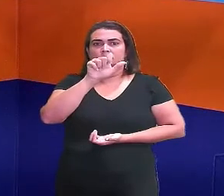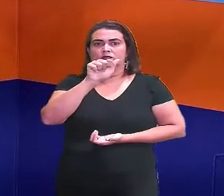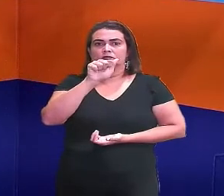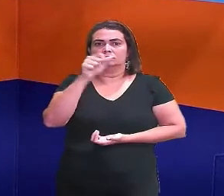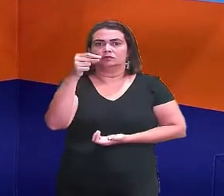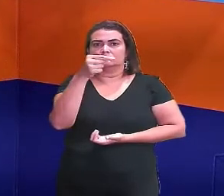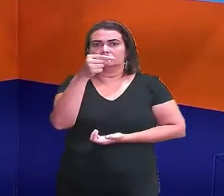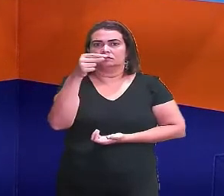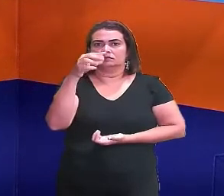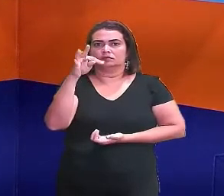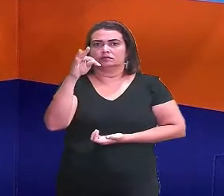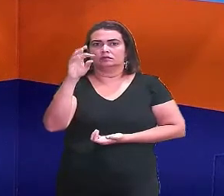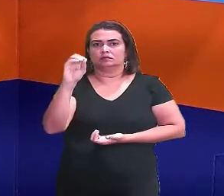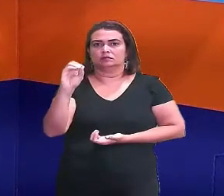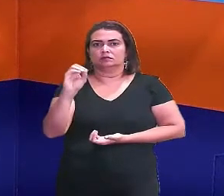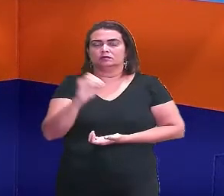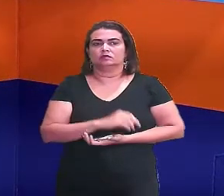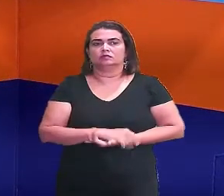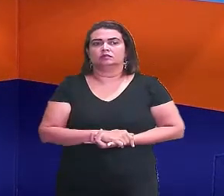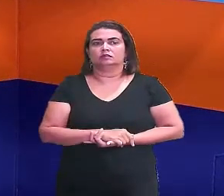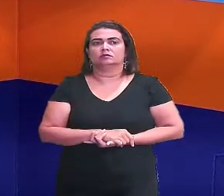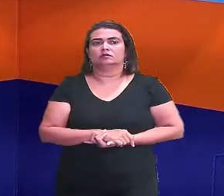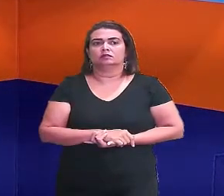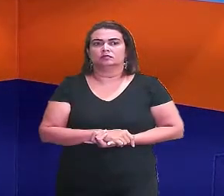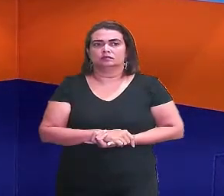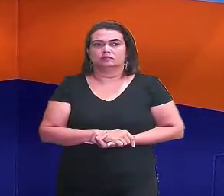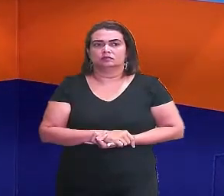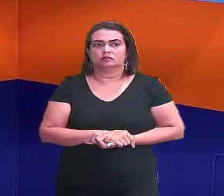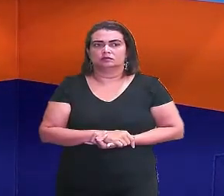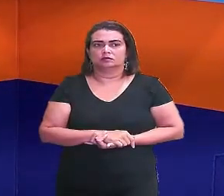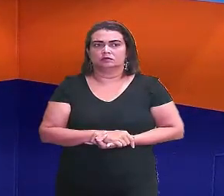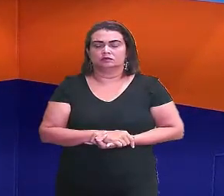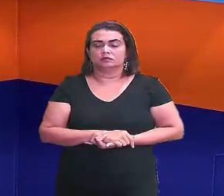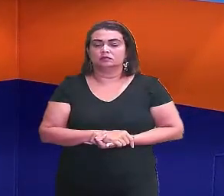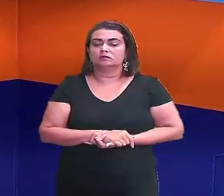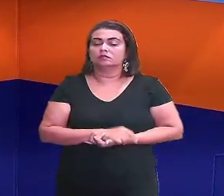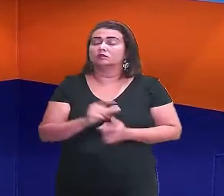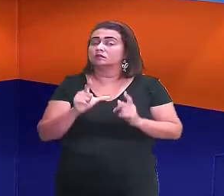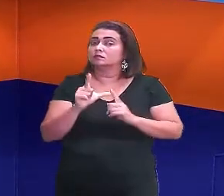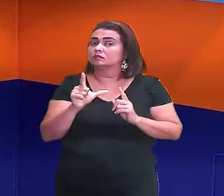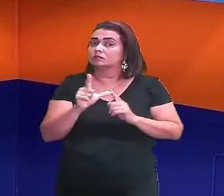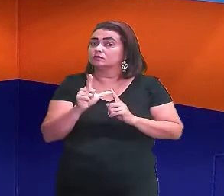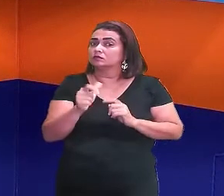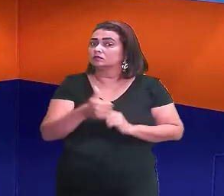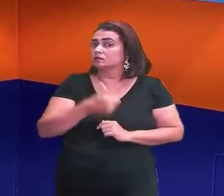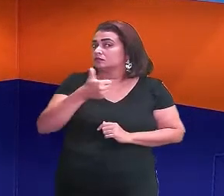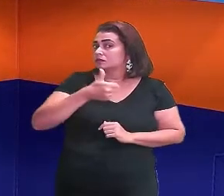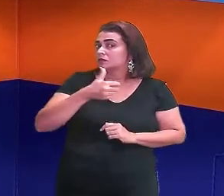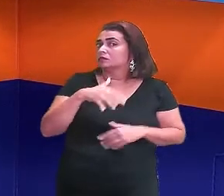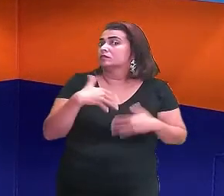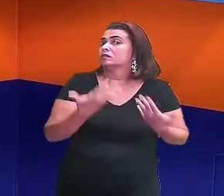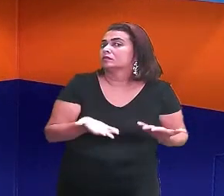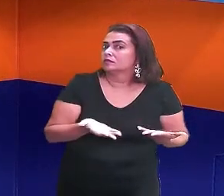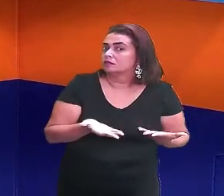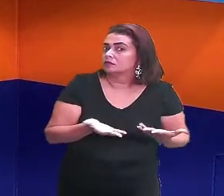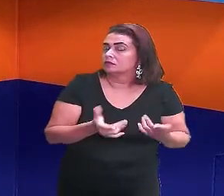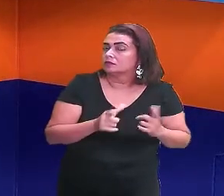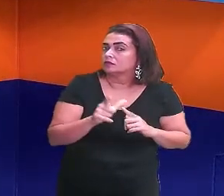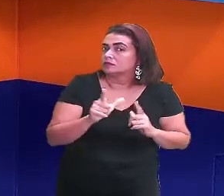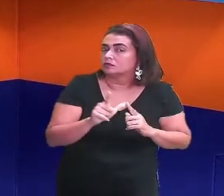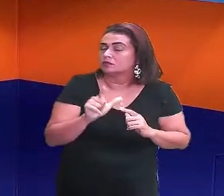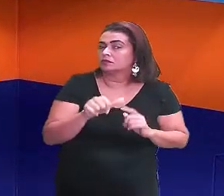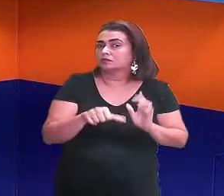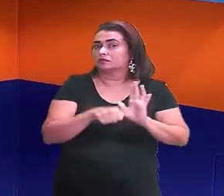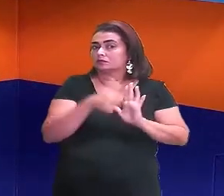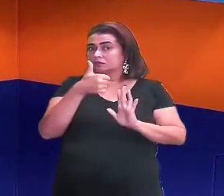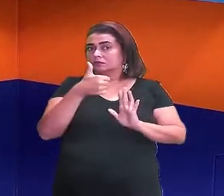Rato. Separei as sílabas. E qual é a primeira letra da palavra rato? A primeira letra